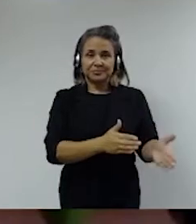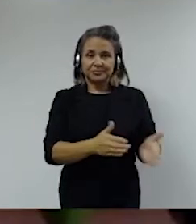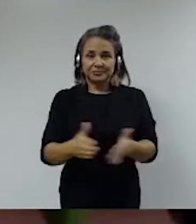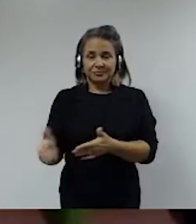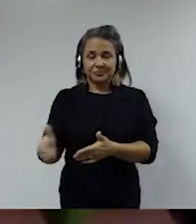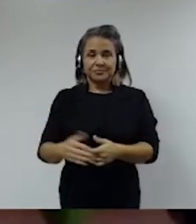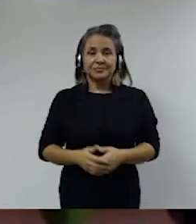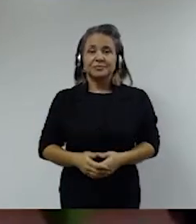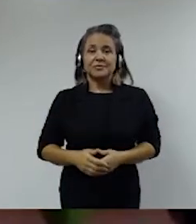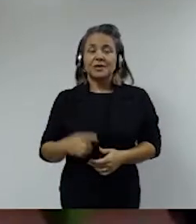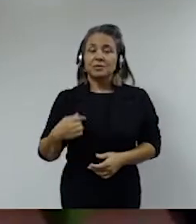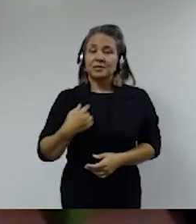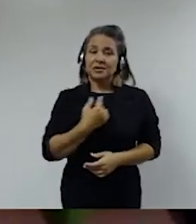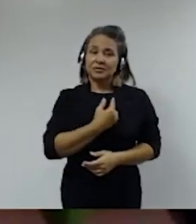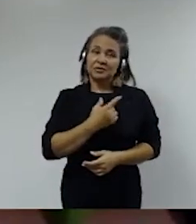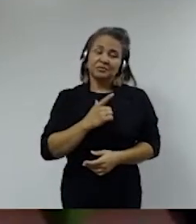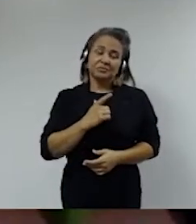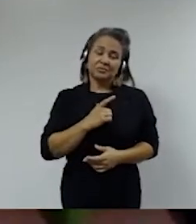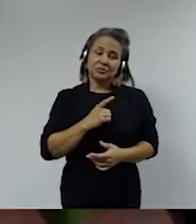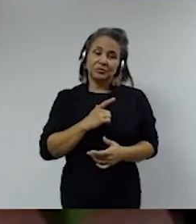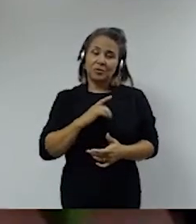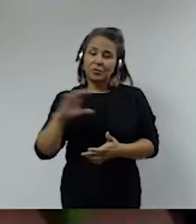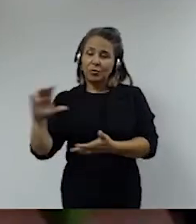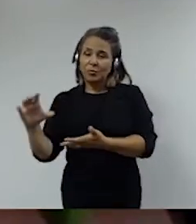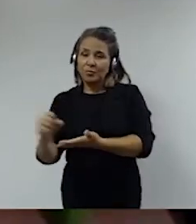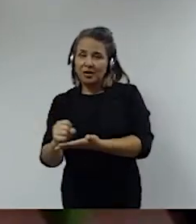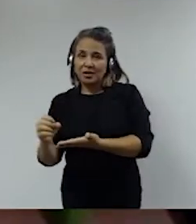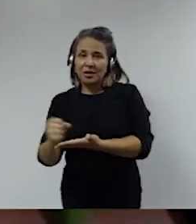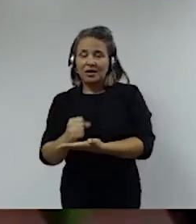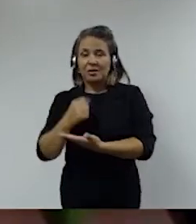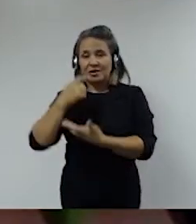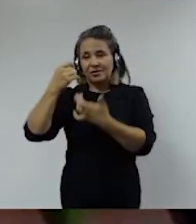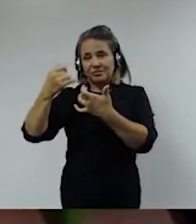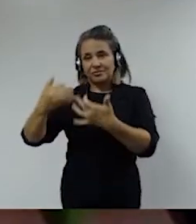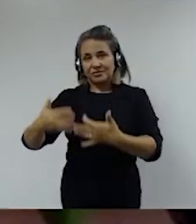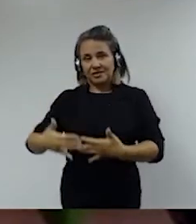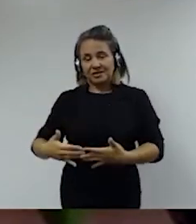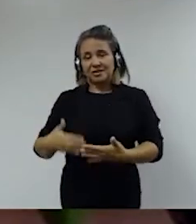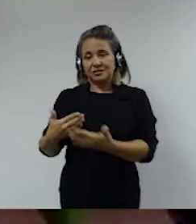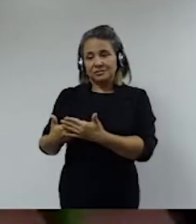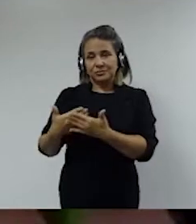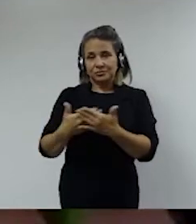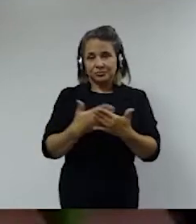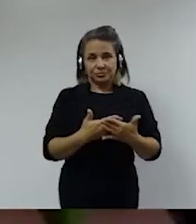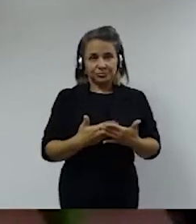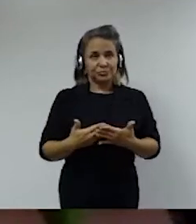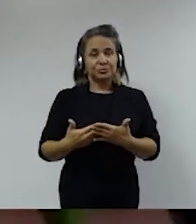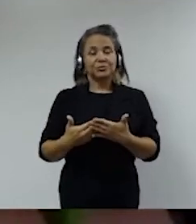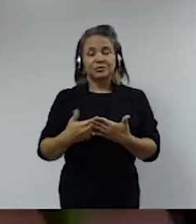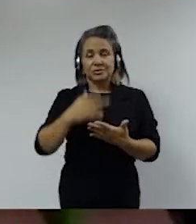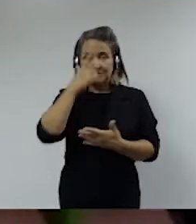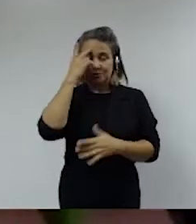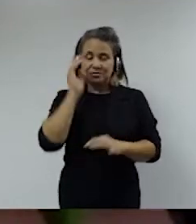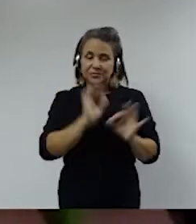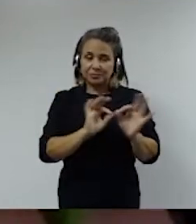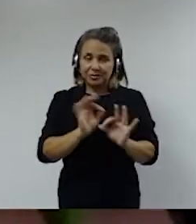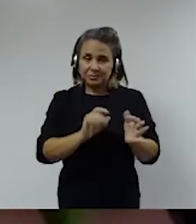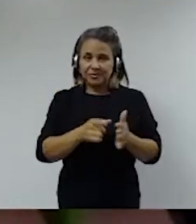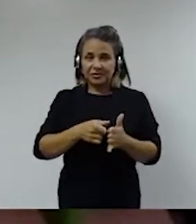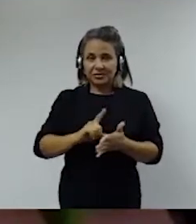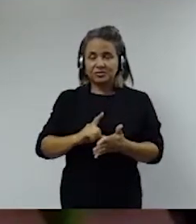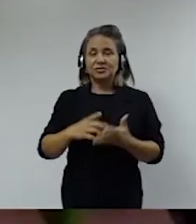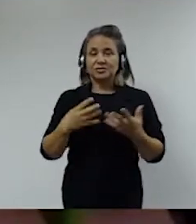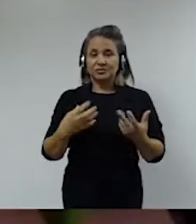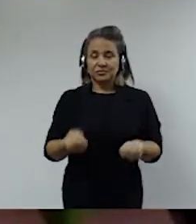Para não tomar fala de quem preparou-se para nos brindar com estudos, e nós vamos hoje aqui